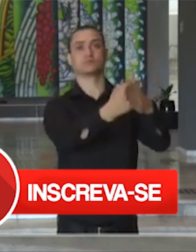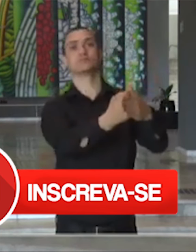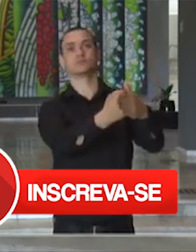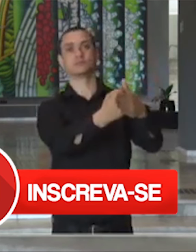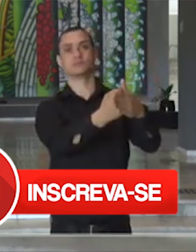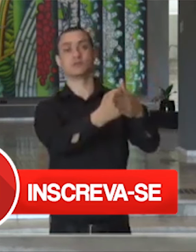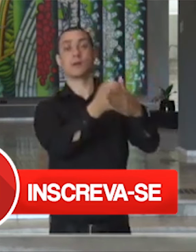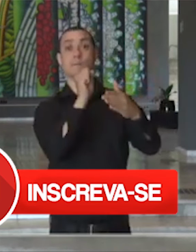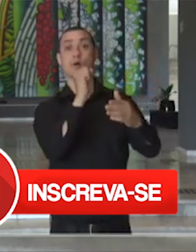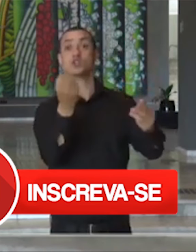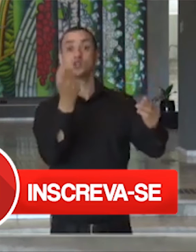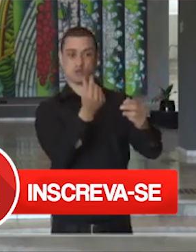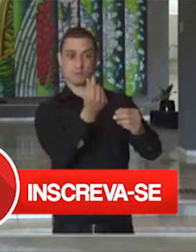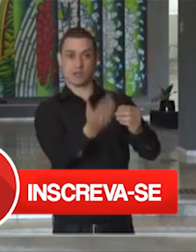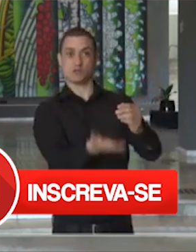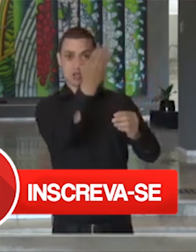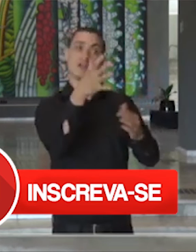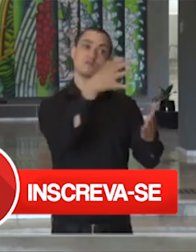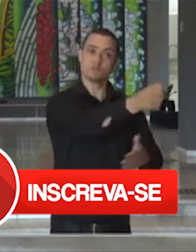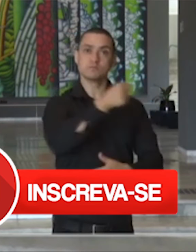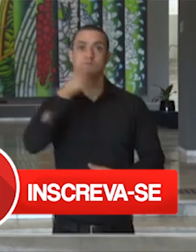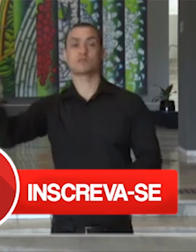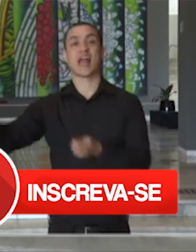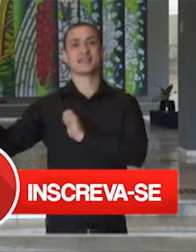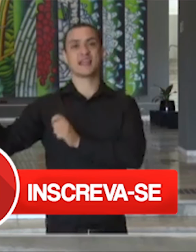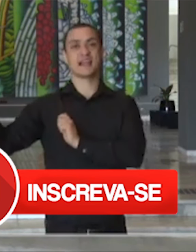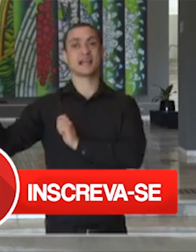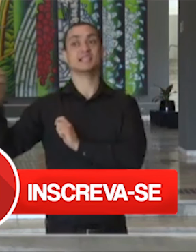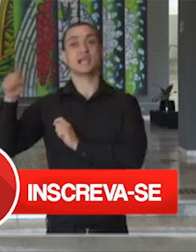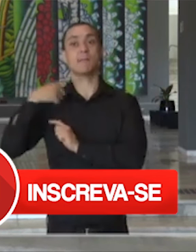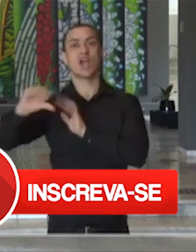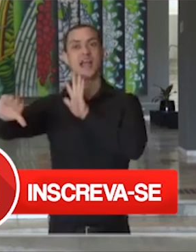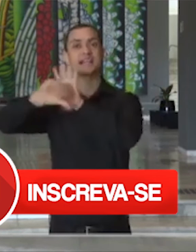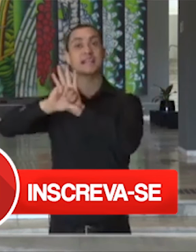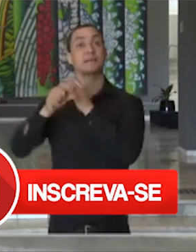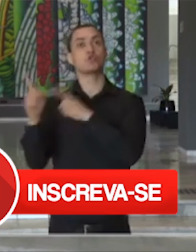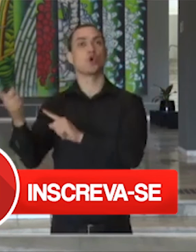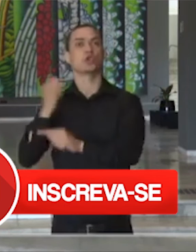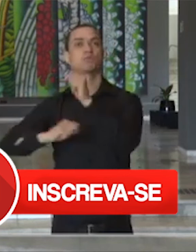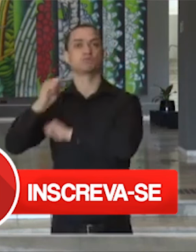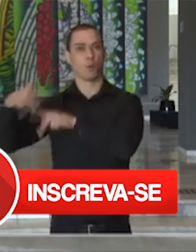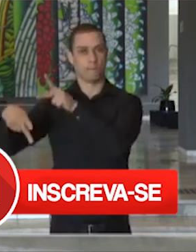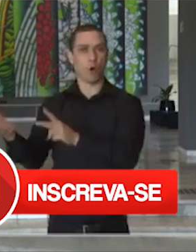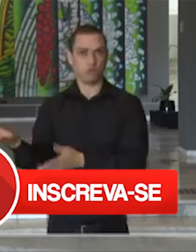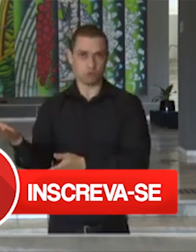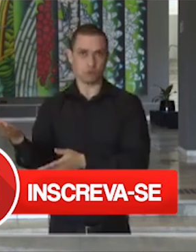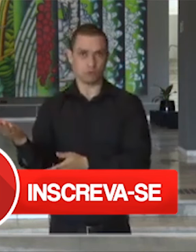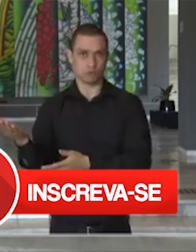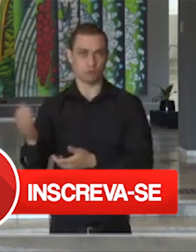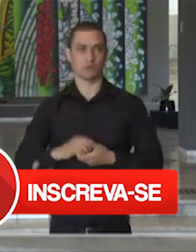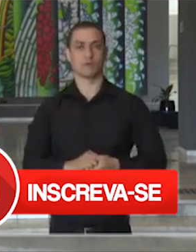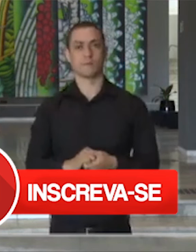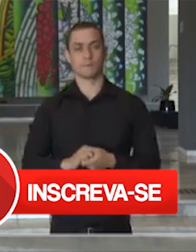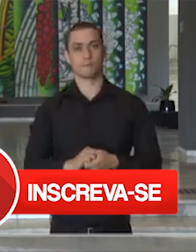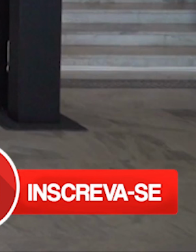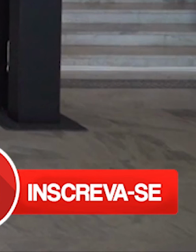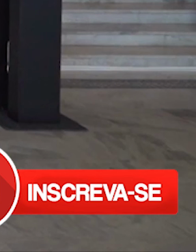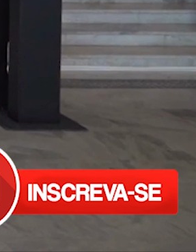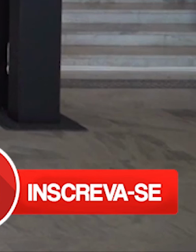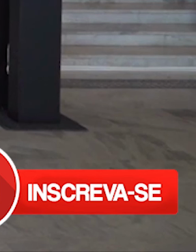sendo o preço abusivo, para a delegacia de polícia, para responder por crime contra a economia popular, previsto no artigo 3º, inciso 6º.